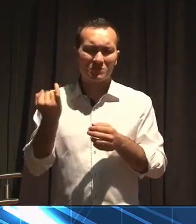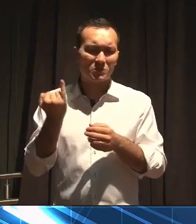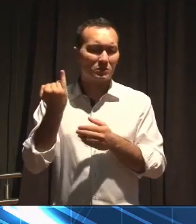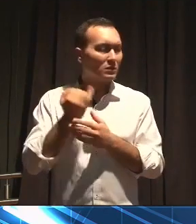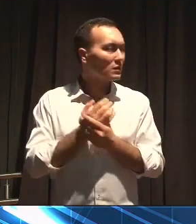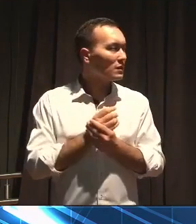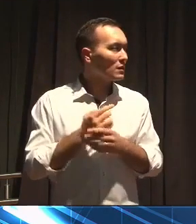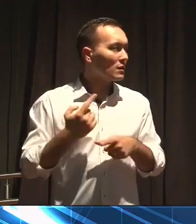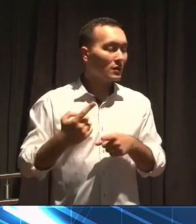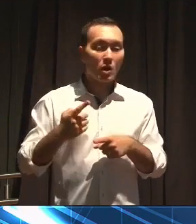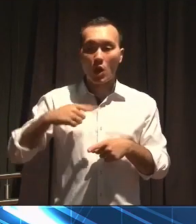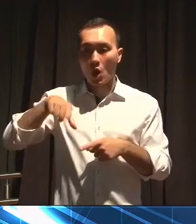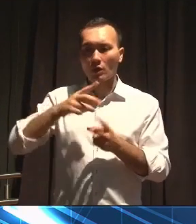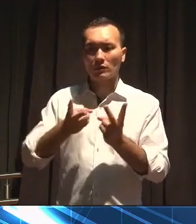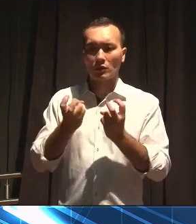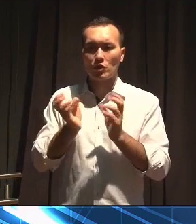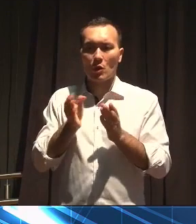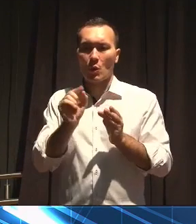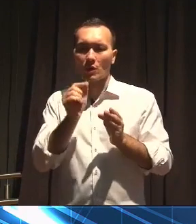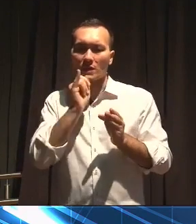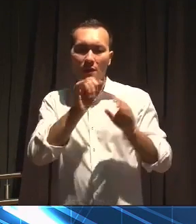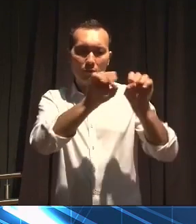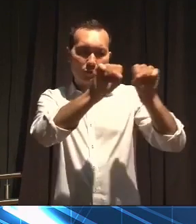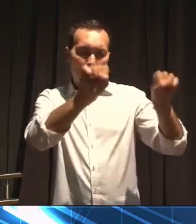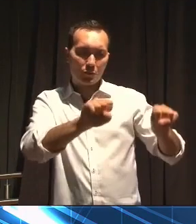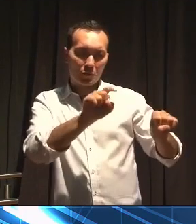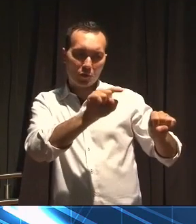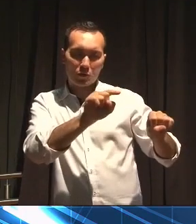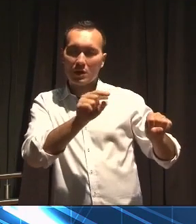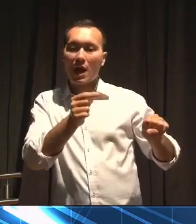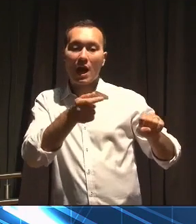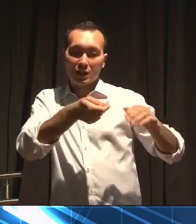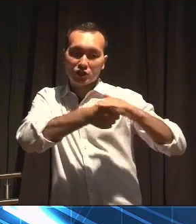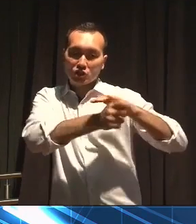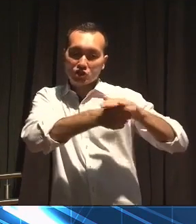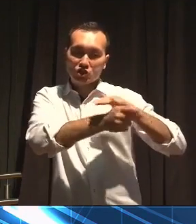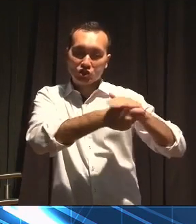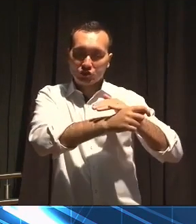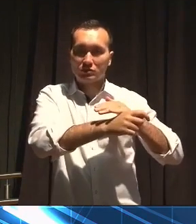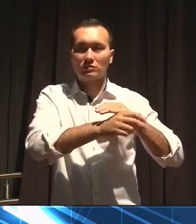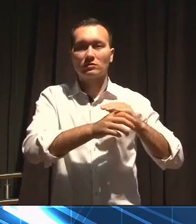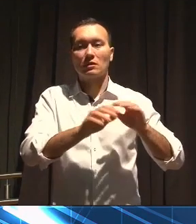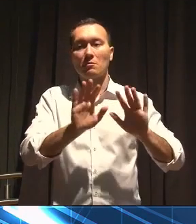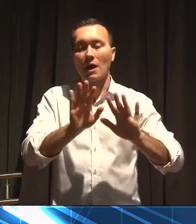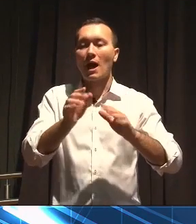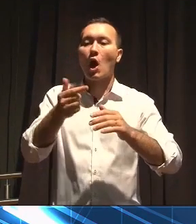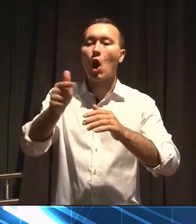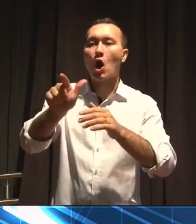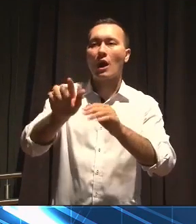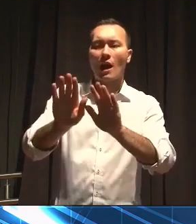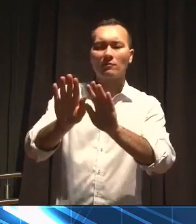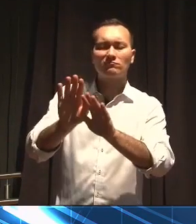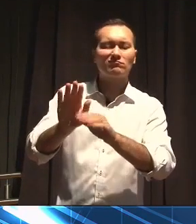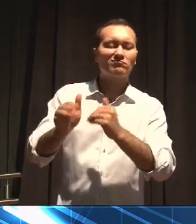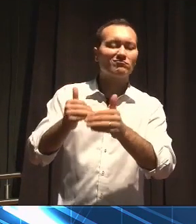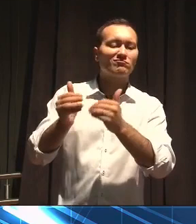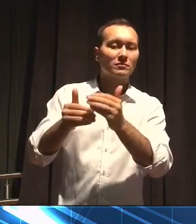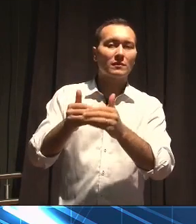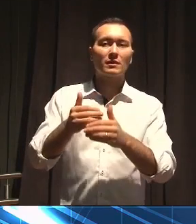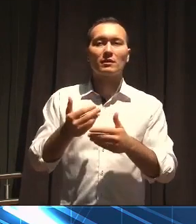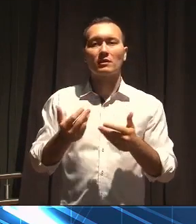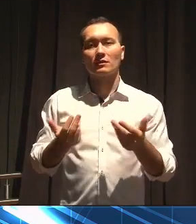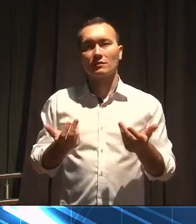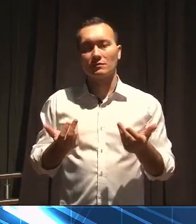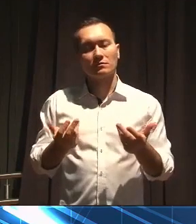para algum certo sistema, provavelmente aquilo ali ele está merecendo uma rearquitetura, um ajuste,